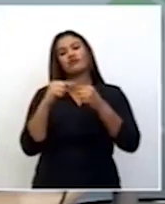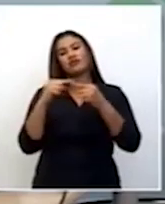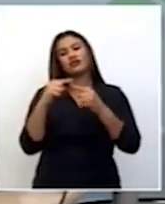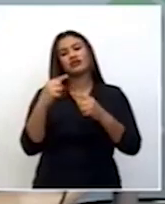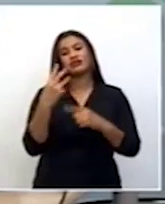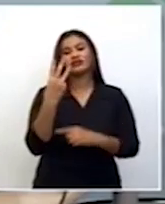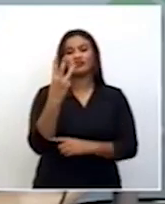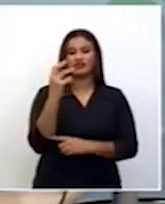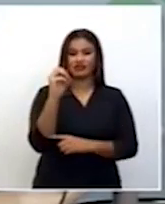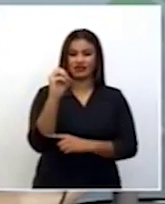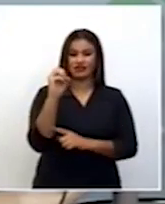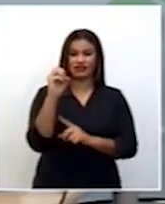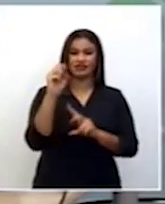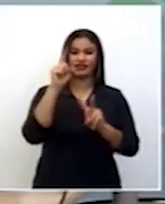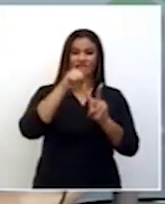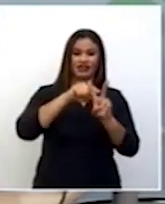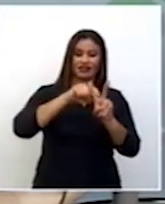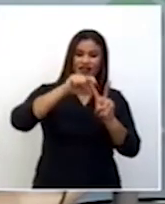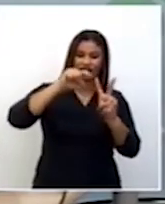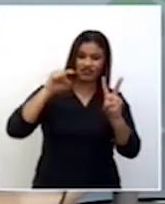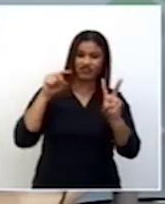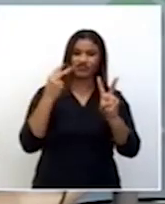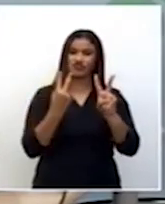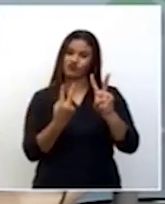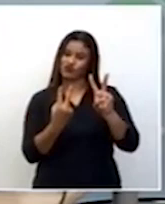os parabéns aqui para o